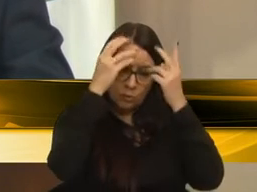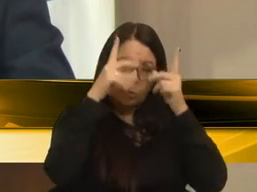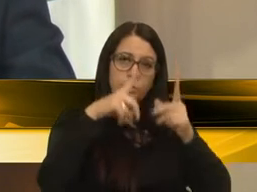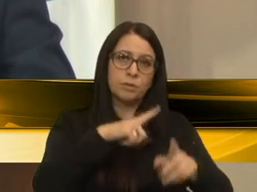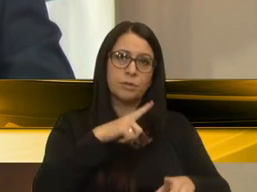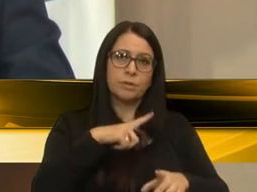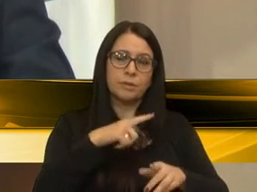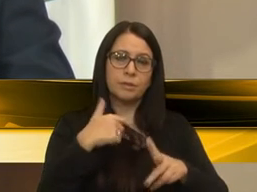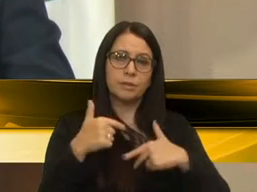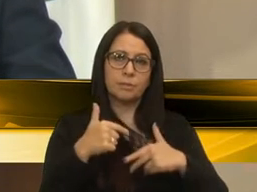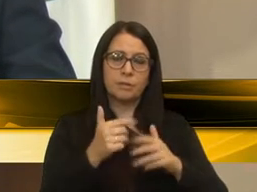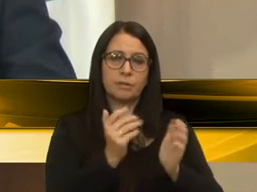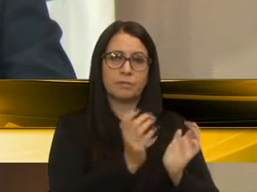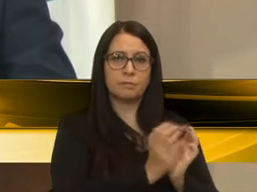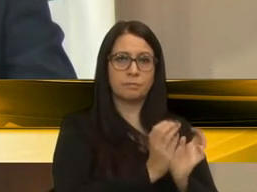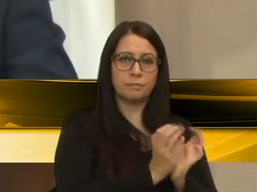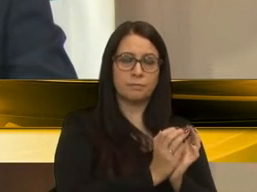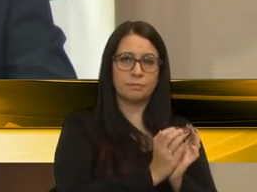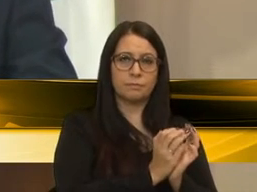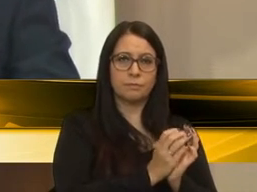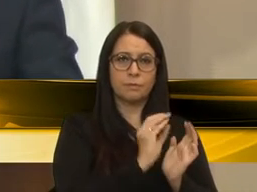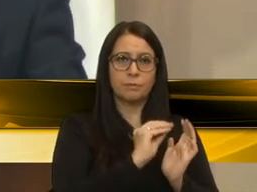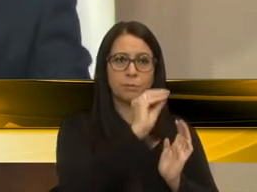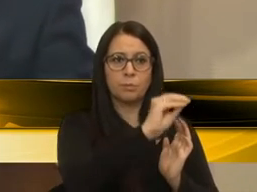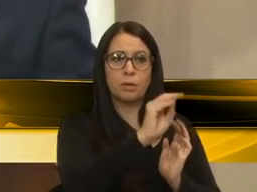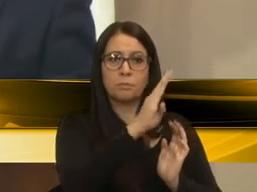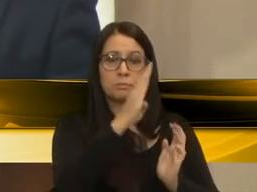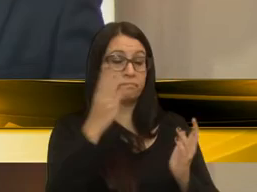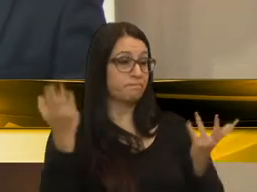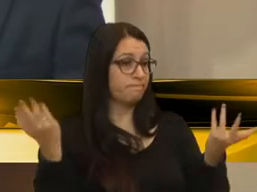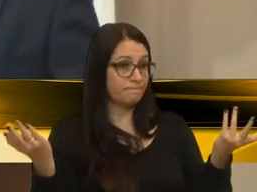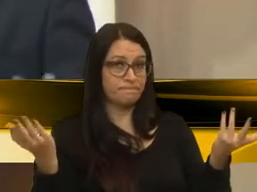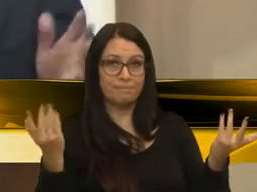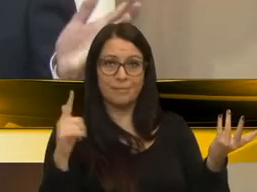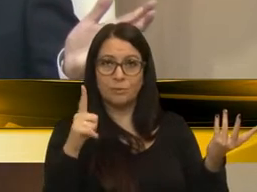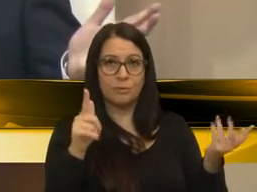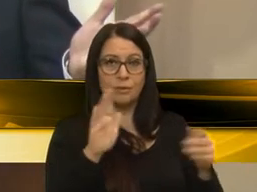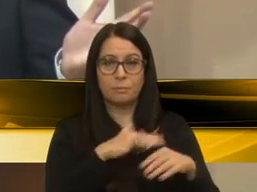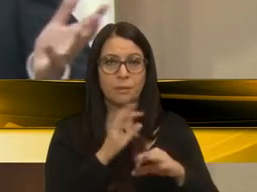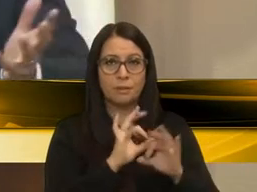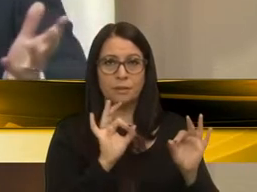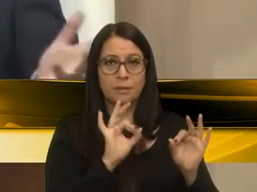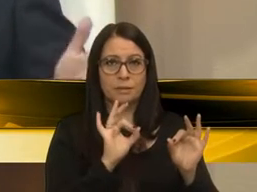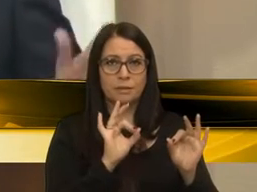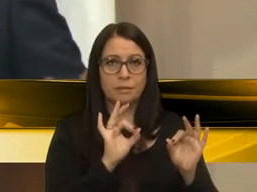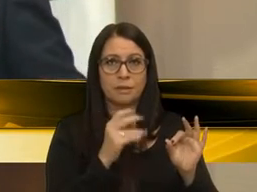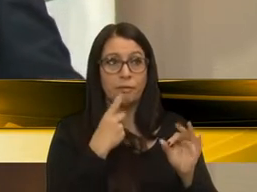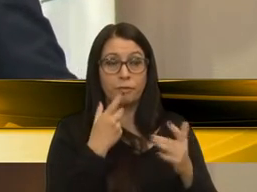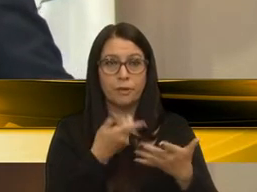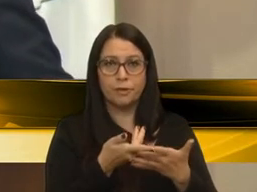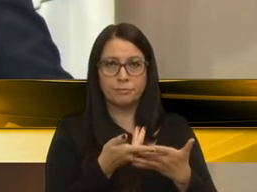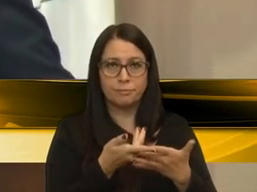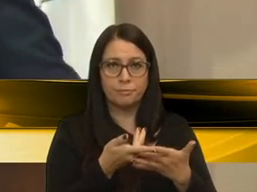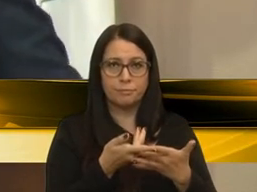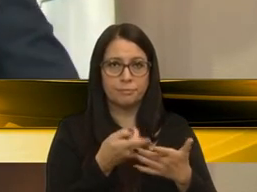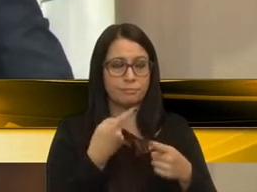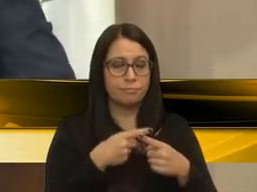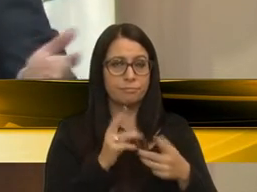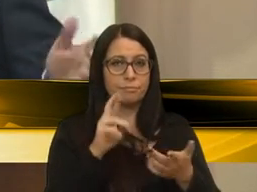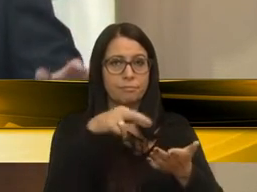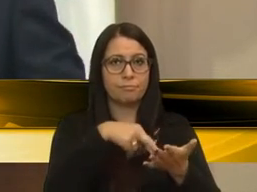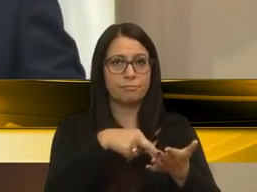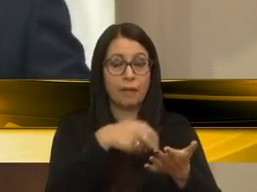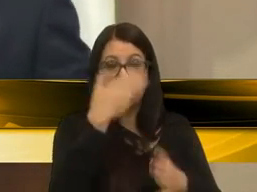que tem de trabalhar na PAI e colocá-la numa biblioteca, não tem mais nada a falar aqui, porque realmente essa